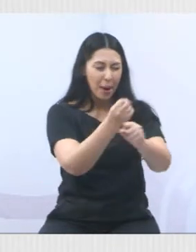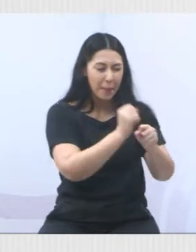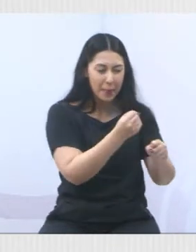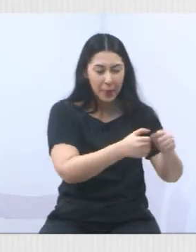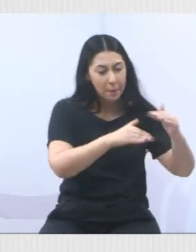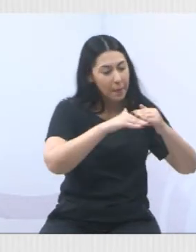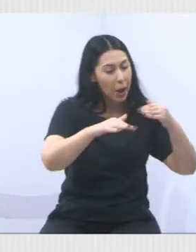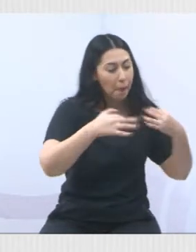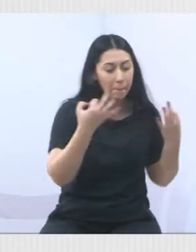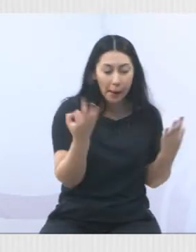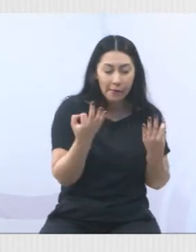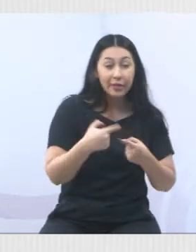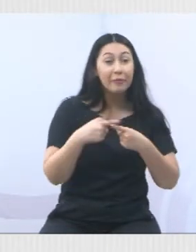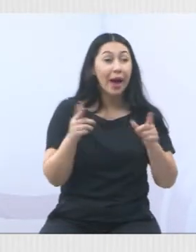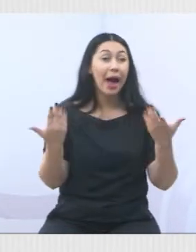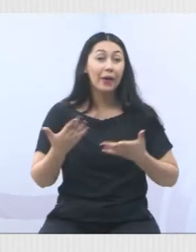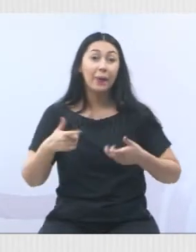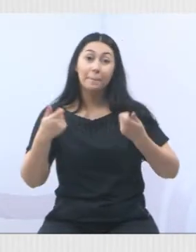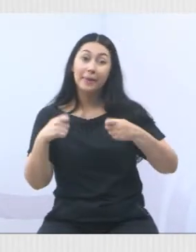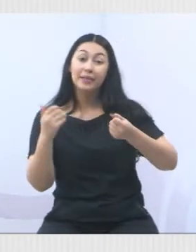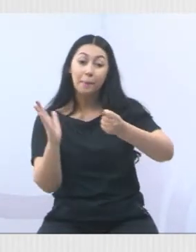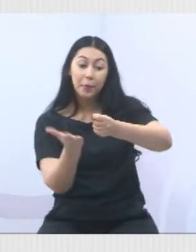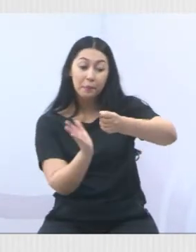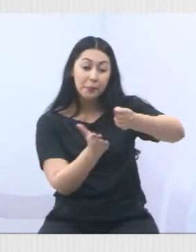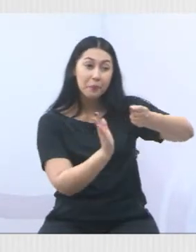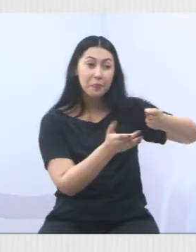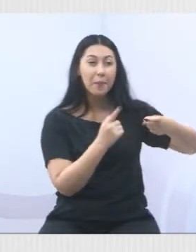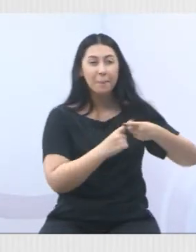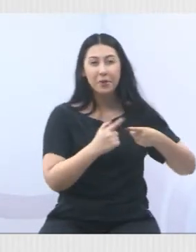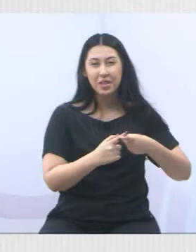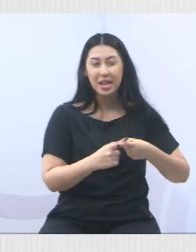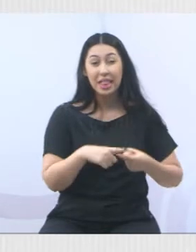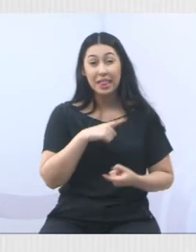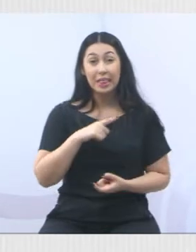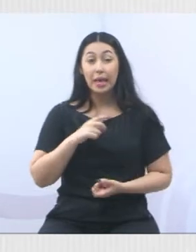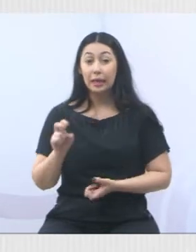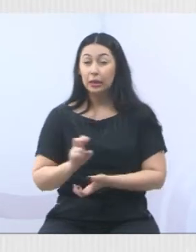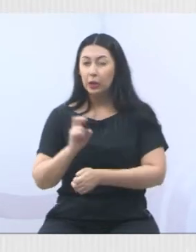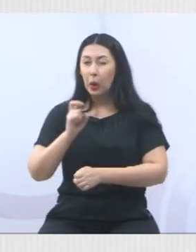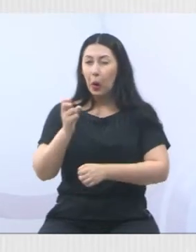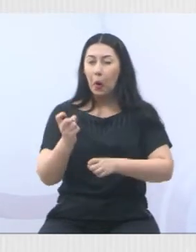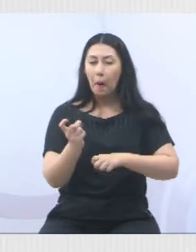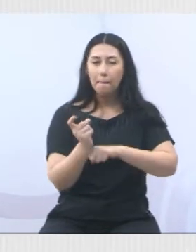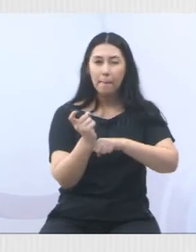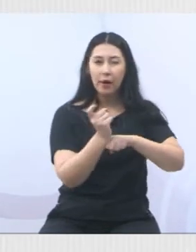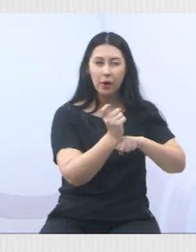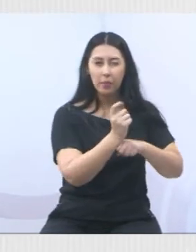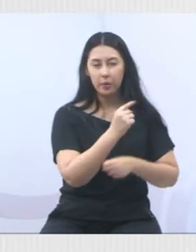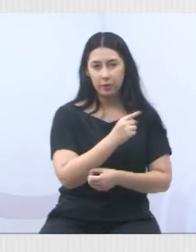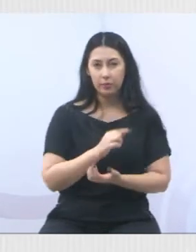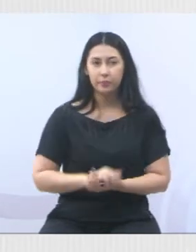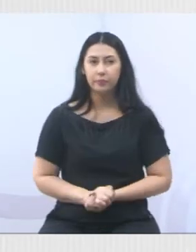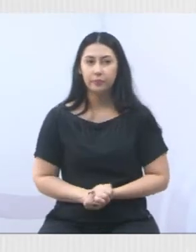Porém, precisa de capina no local novamente, está aparecendo animais peçonhentos. Próximo.